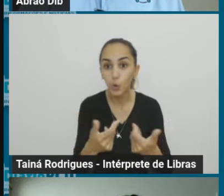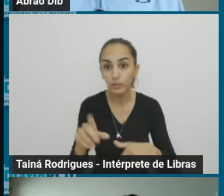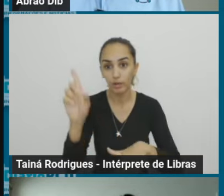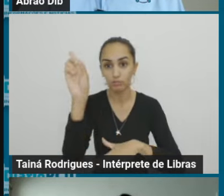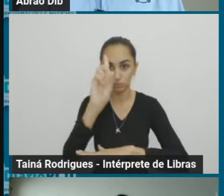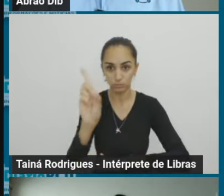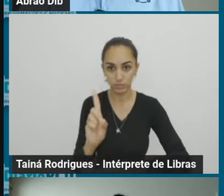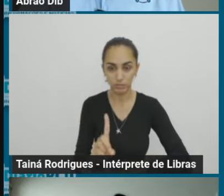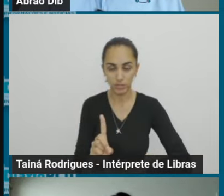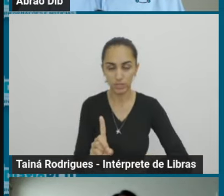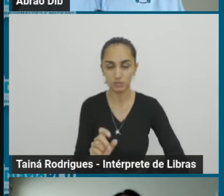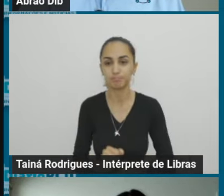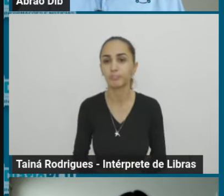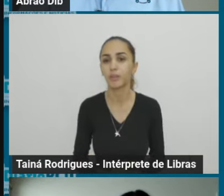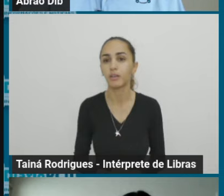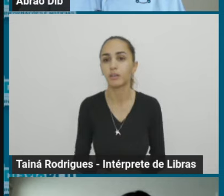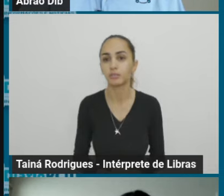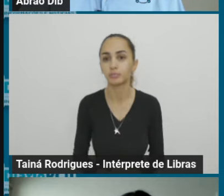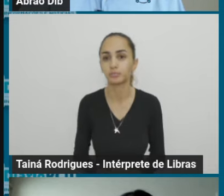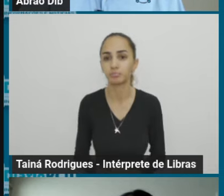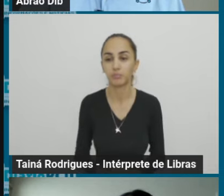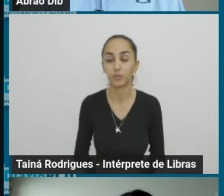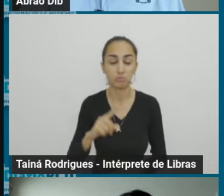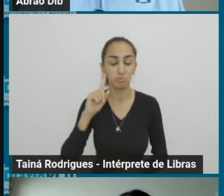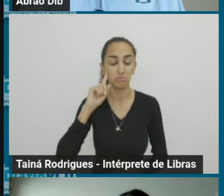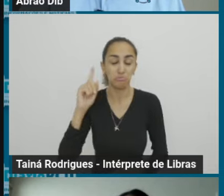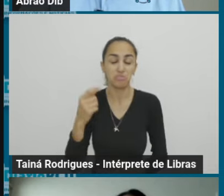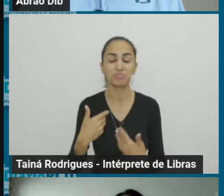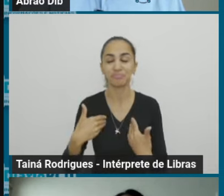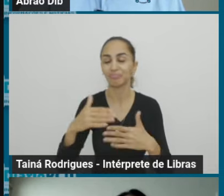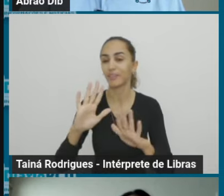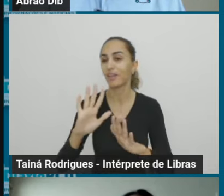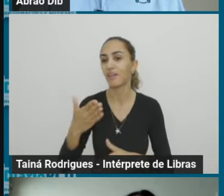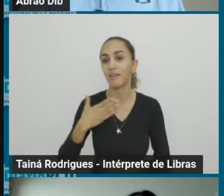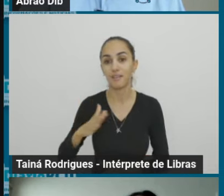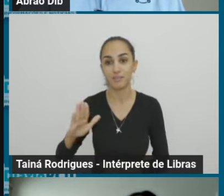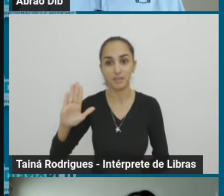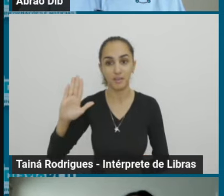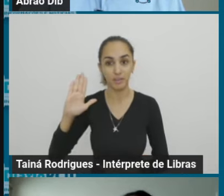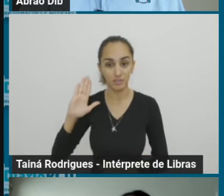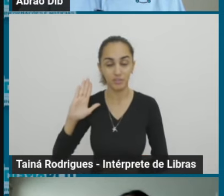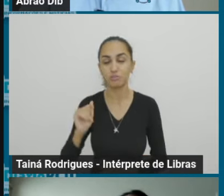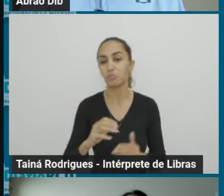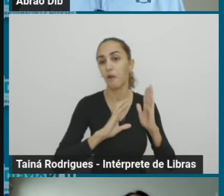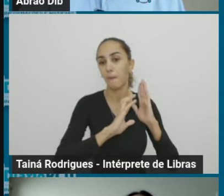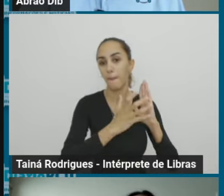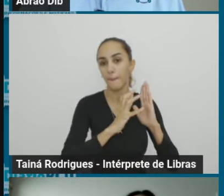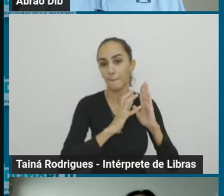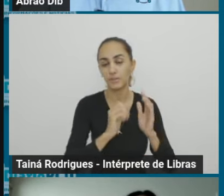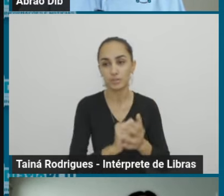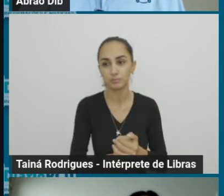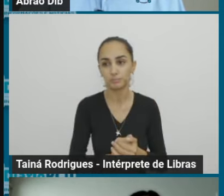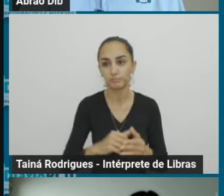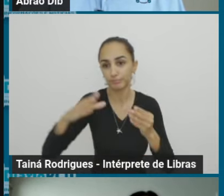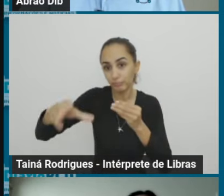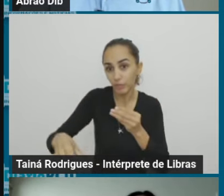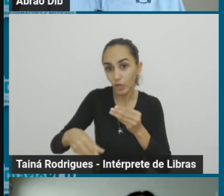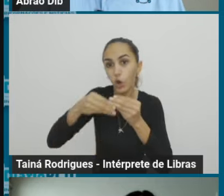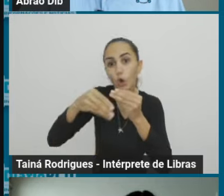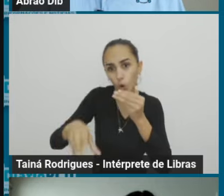Justamente, quem sabe um dia os partidos, as candidaturas, vendo isso, incrementarão a